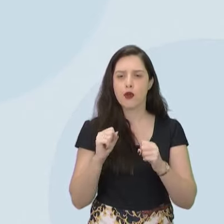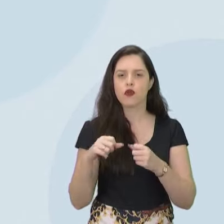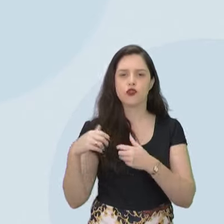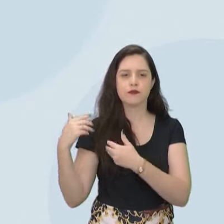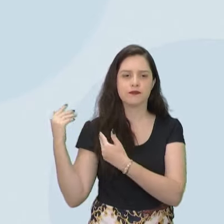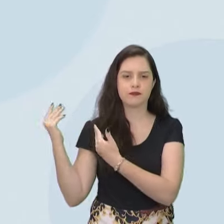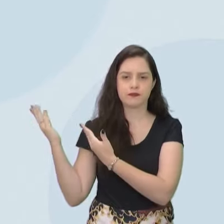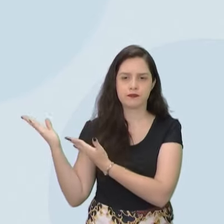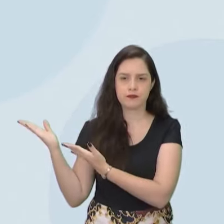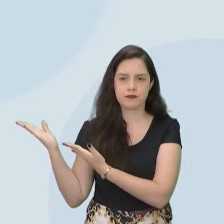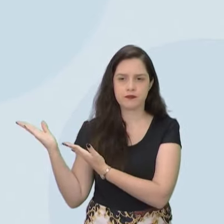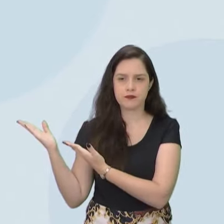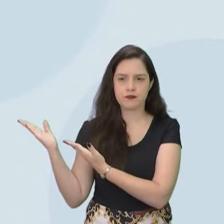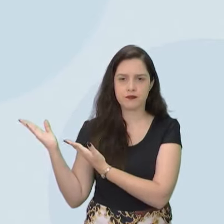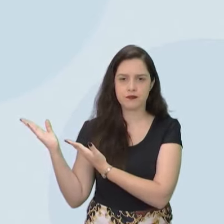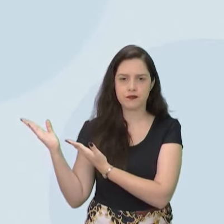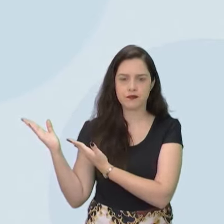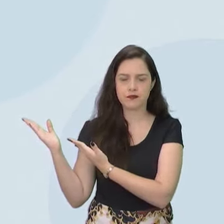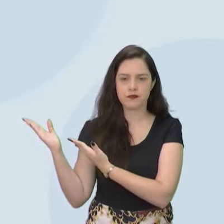ao